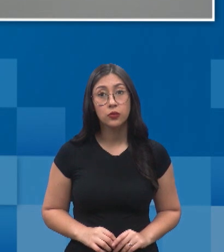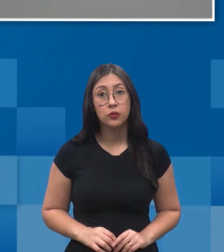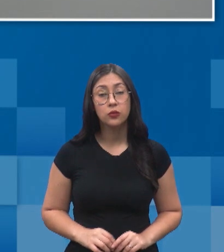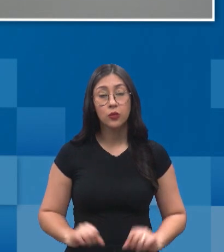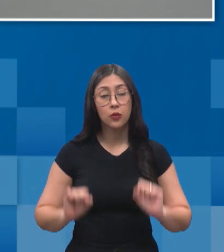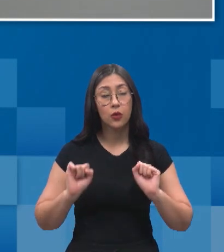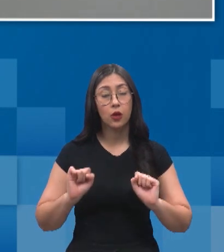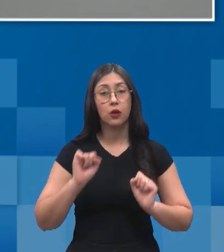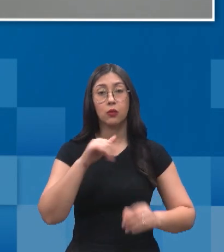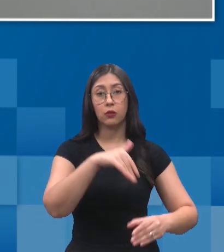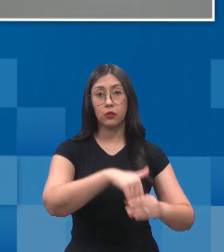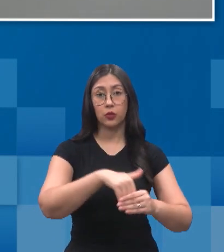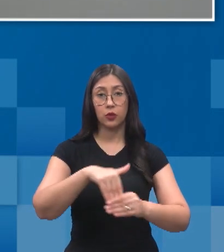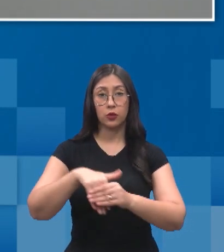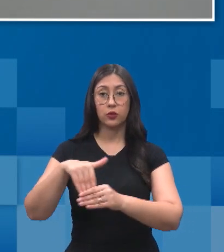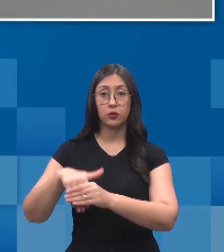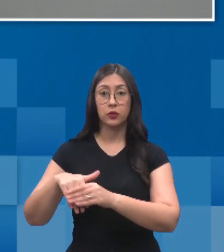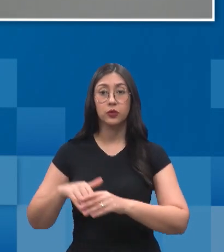Aberta a votação.